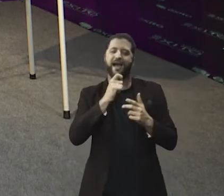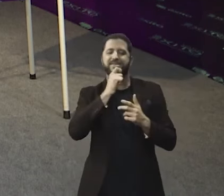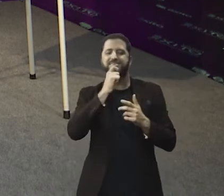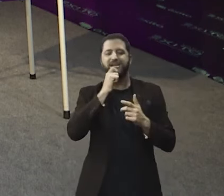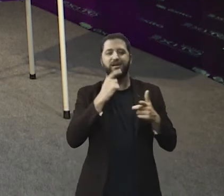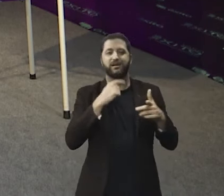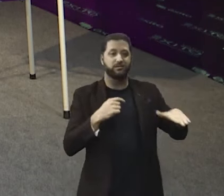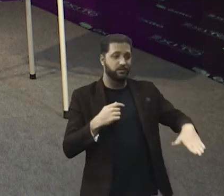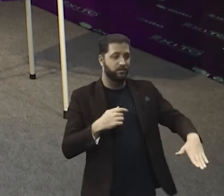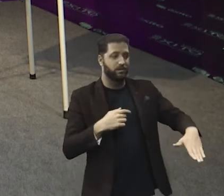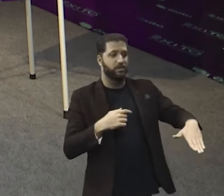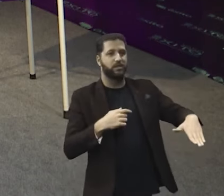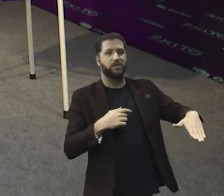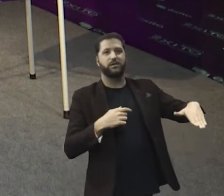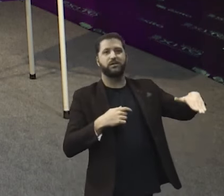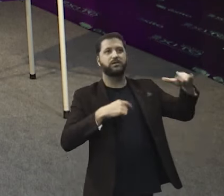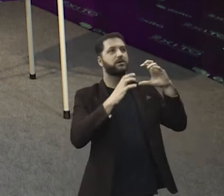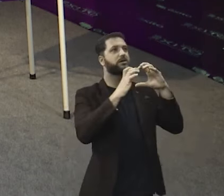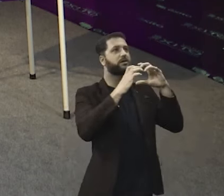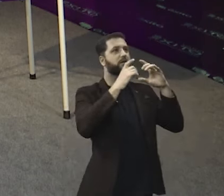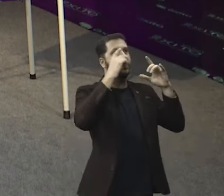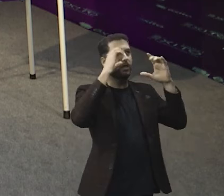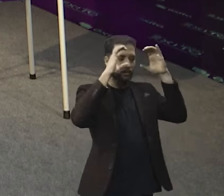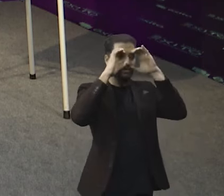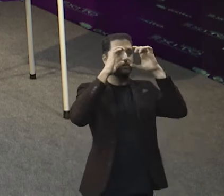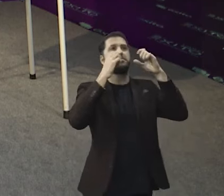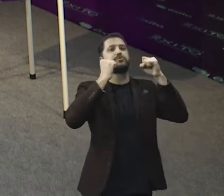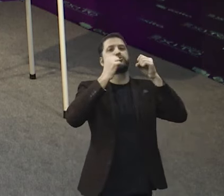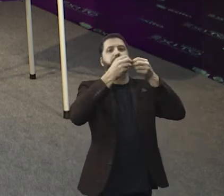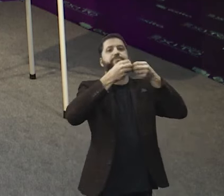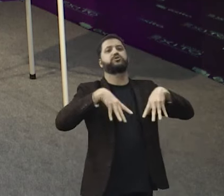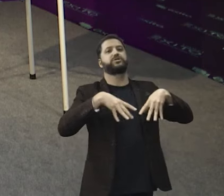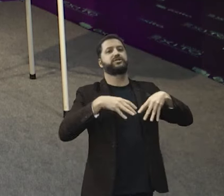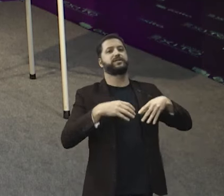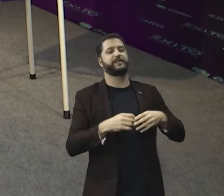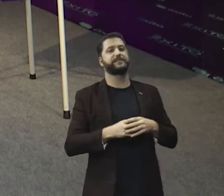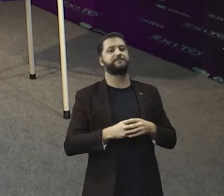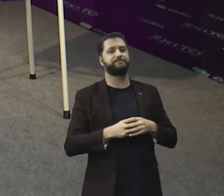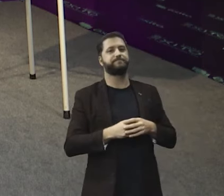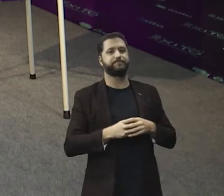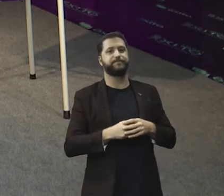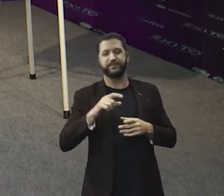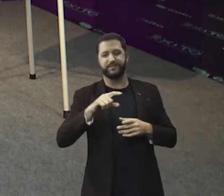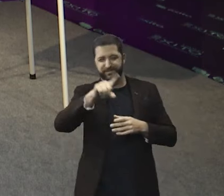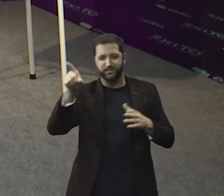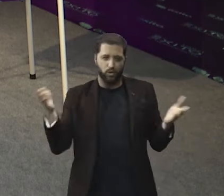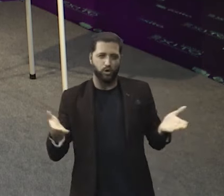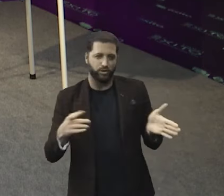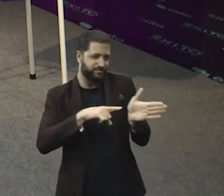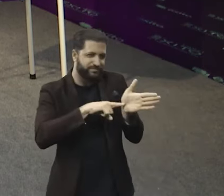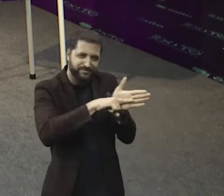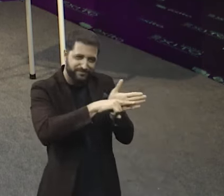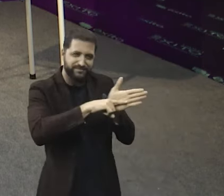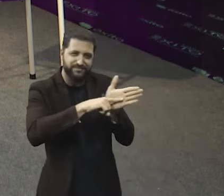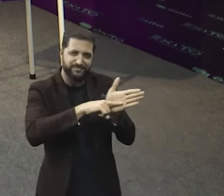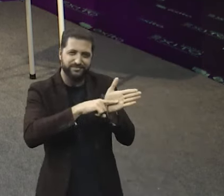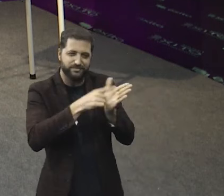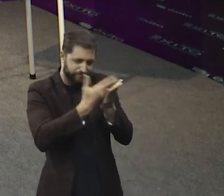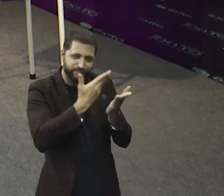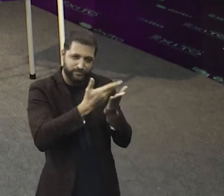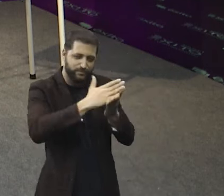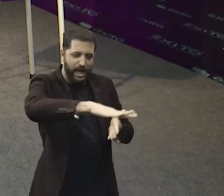emação Então hoje mesmo gente tem uma uma pesquisa estudos Você deve saber talvez sim talvez não Mas